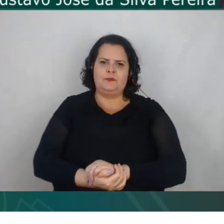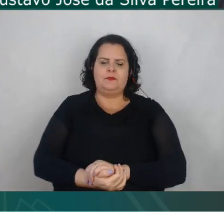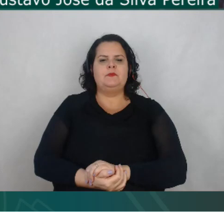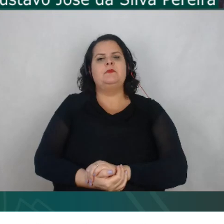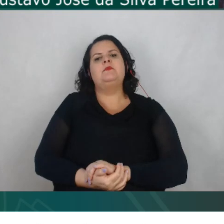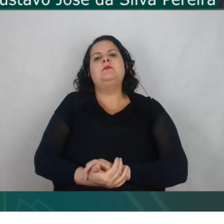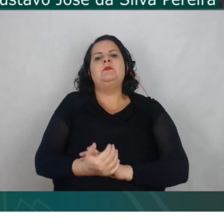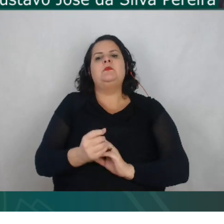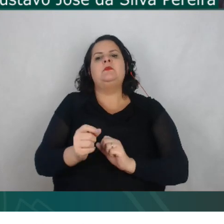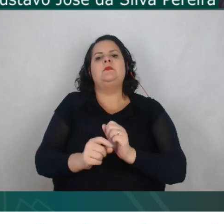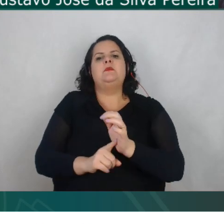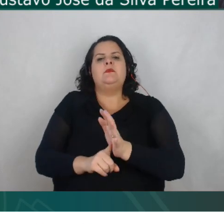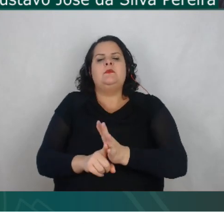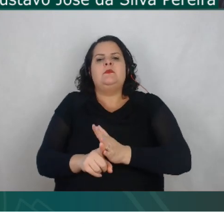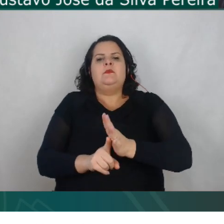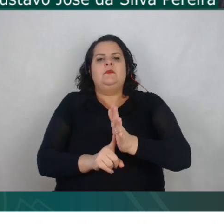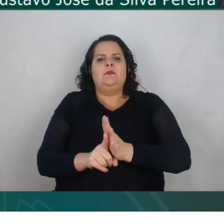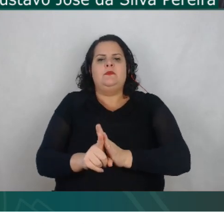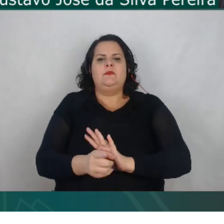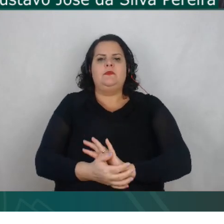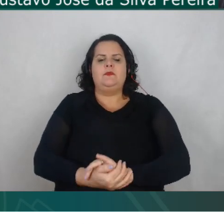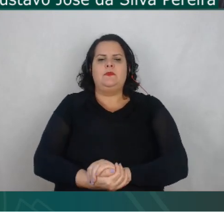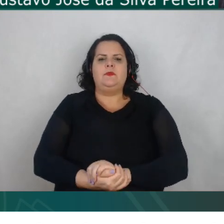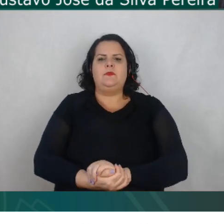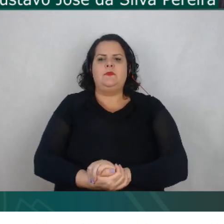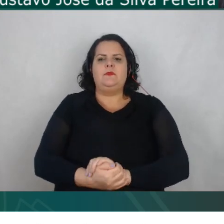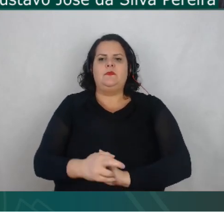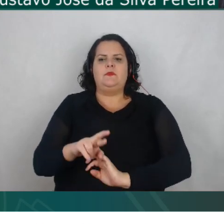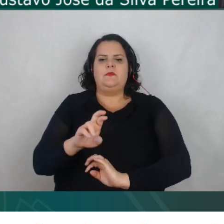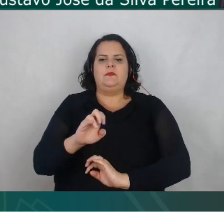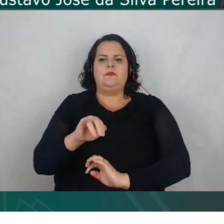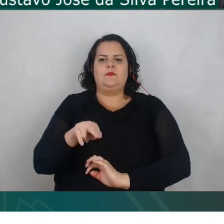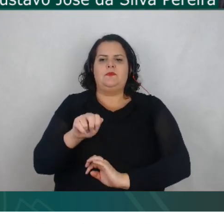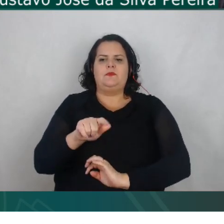Agora uma pergunta para o Reinaldo.